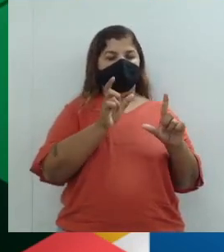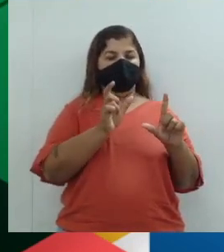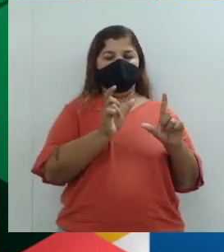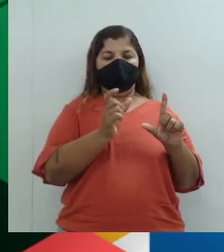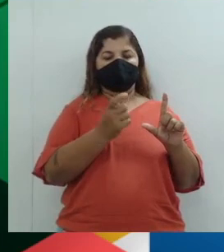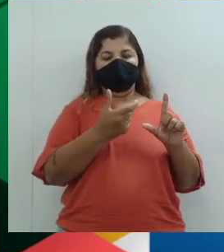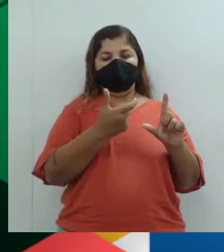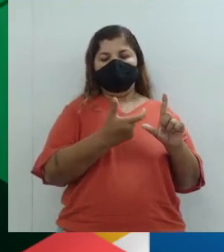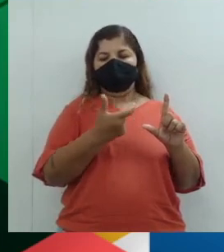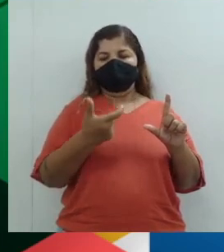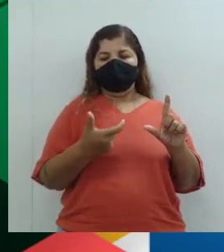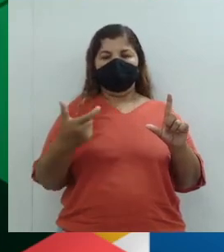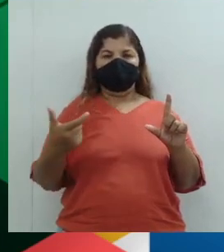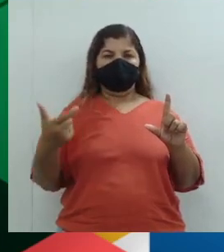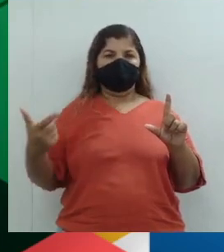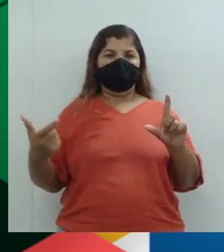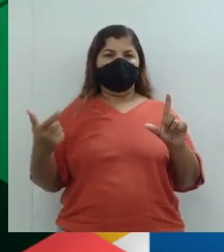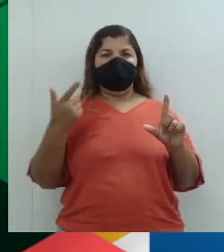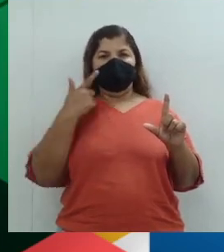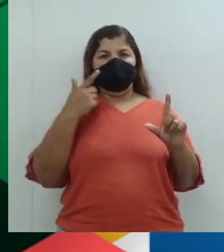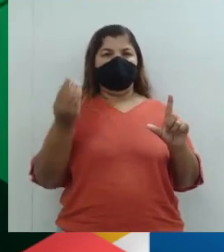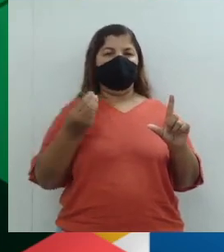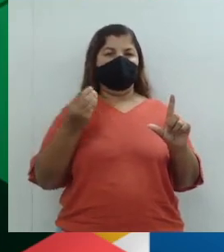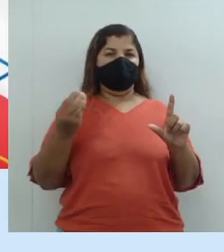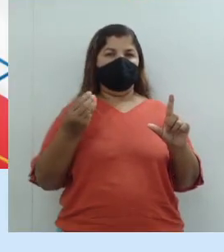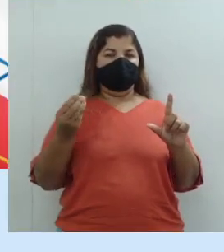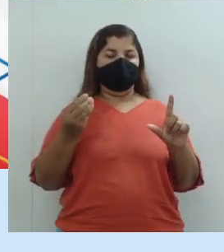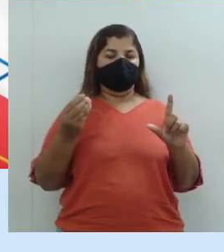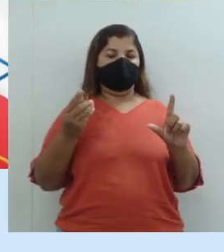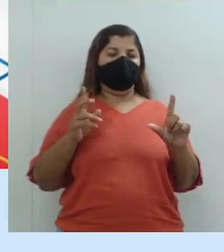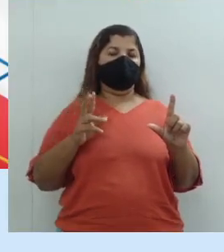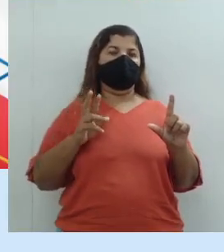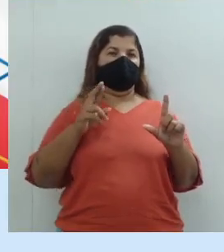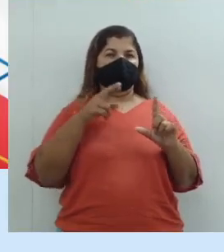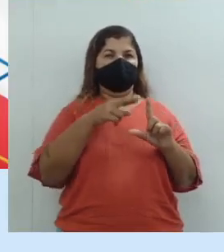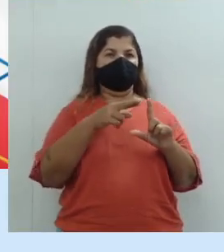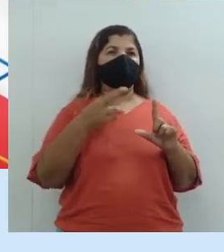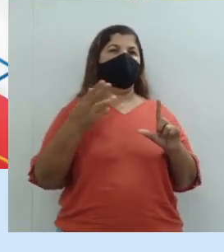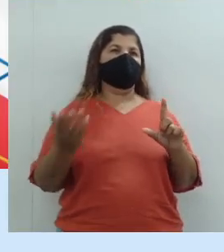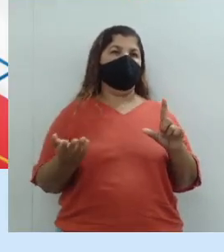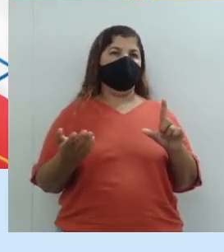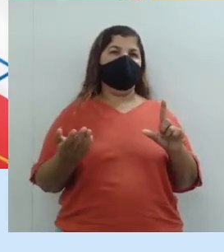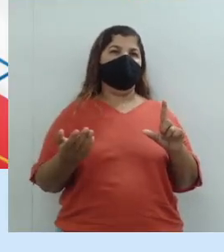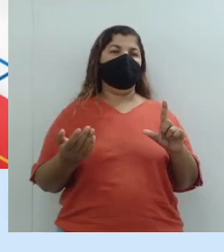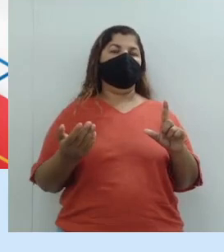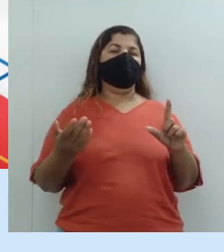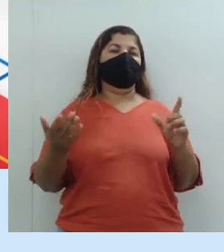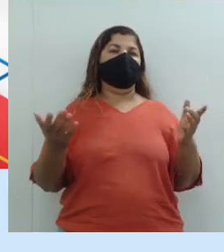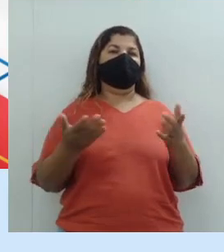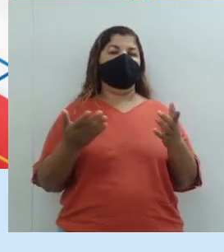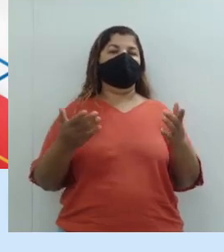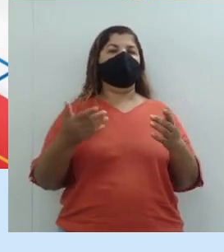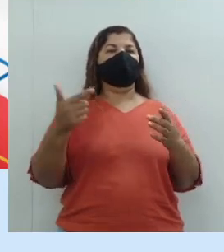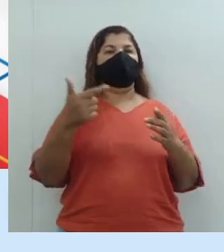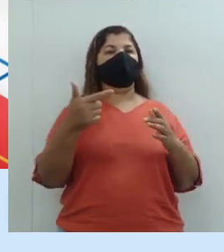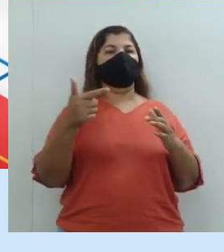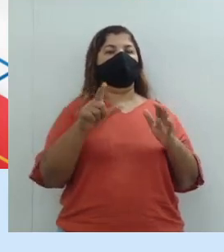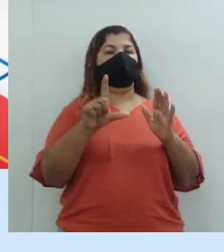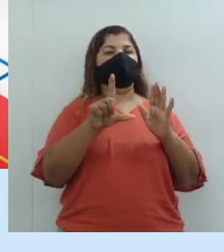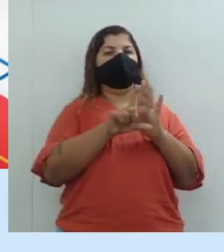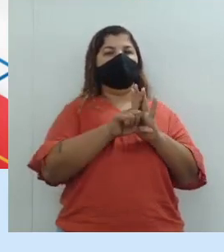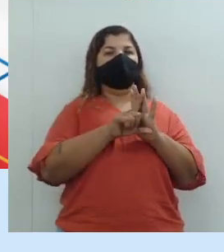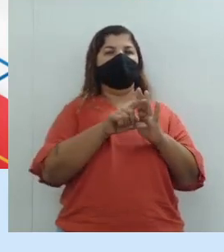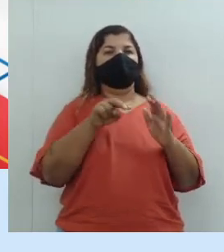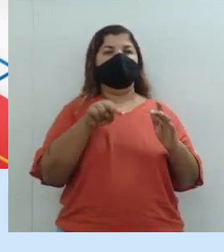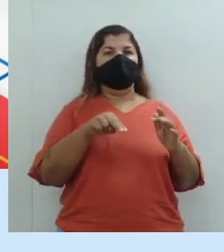noção aí de espaço, eu tenho que desenhar o meu referencial. E a gente agora vai aplicar a segunda lei de Newton, que diz que força